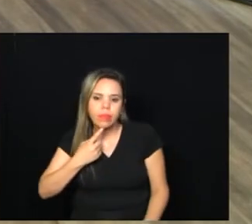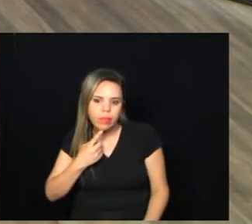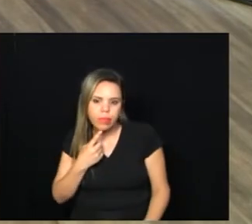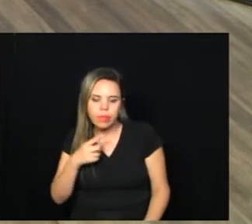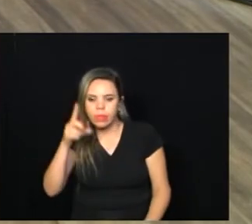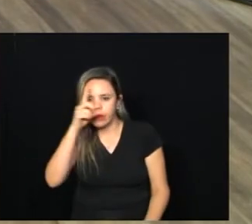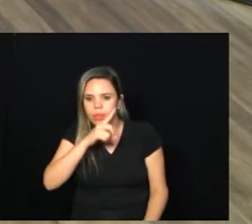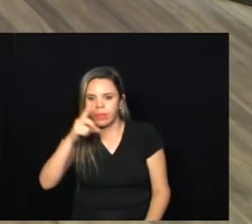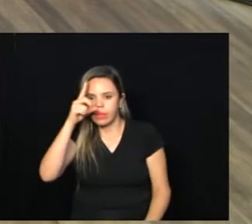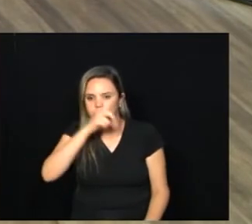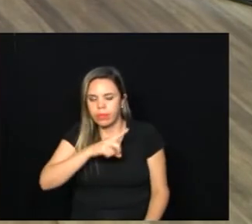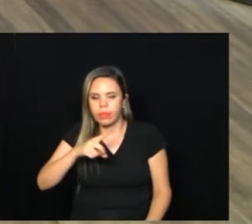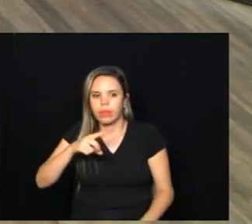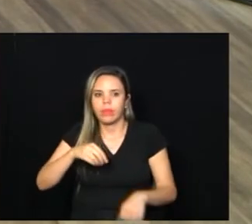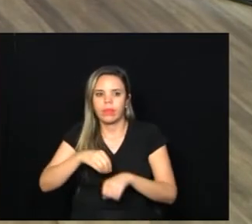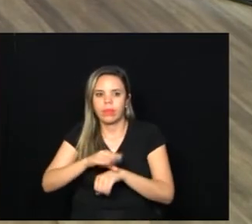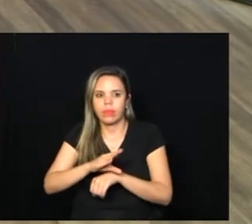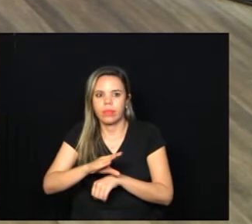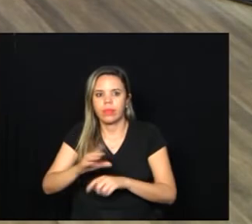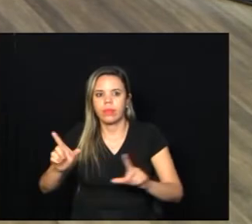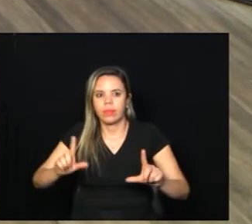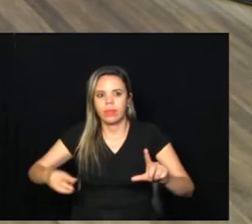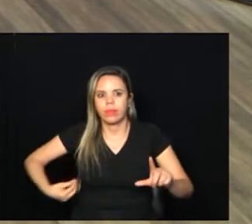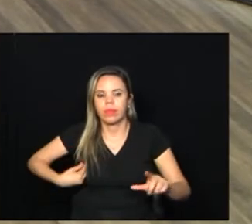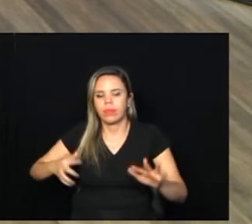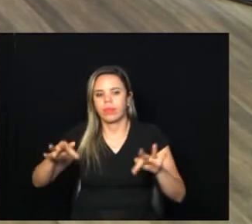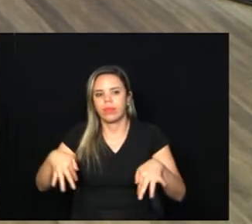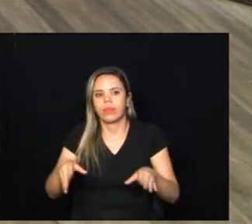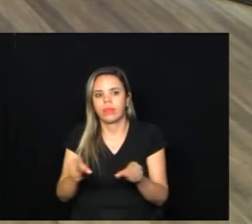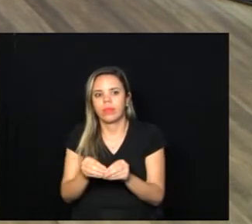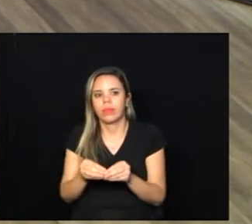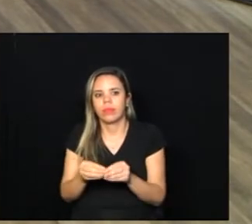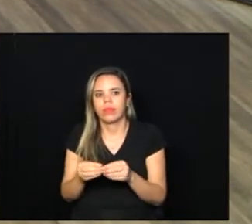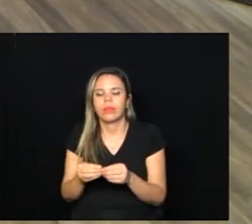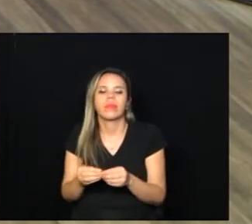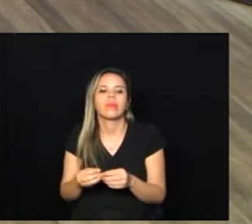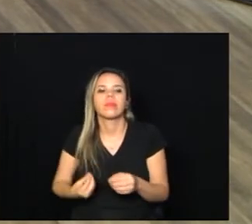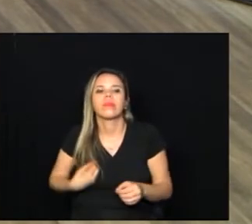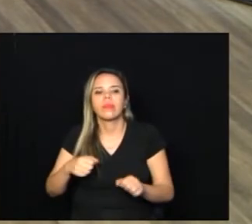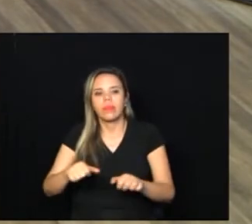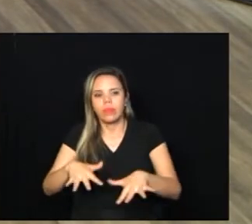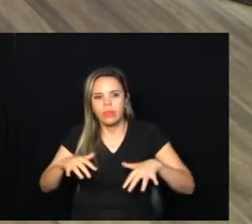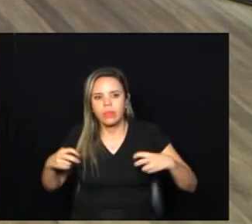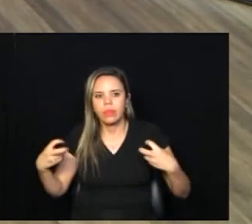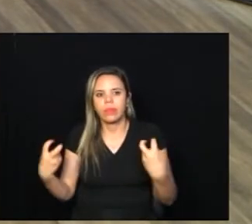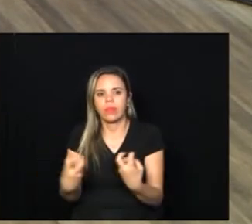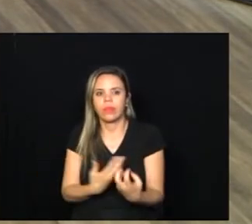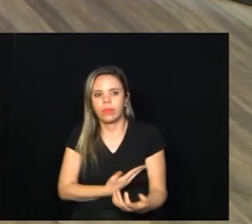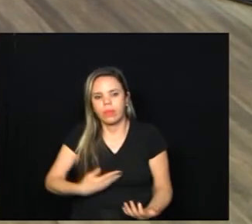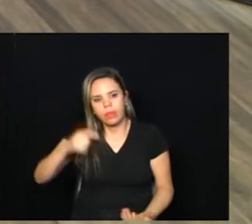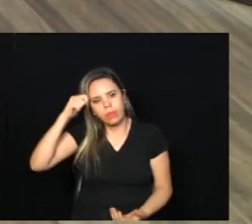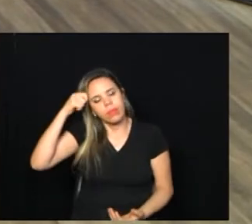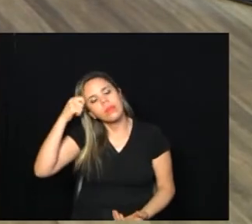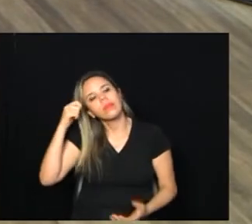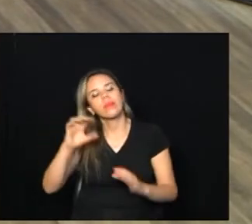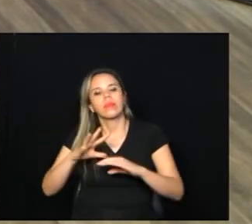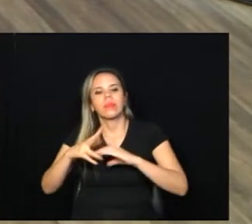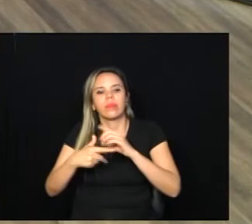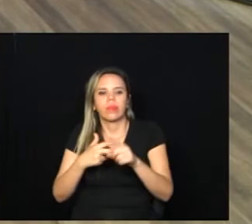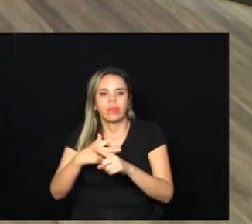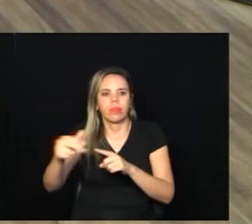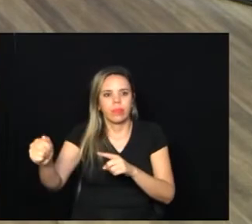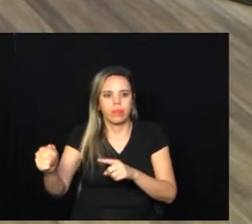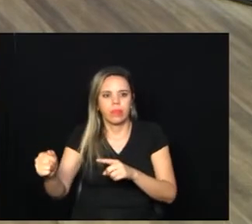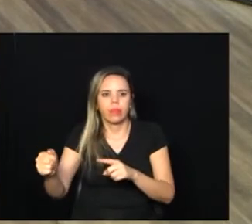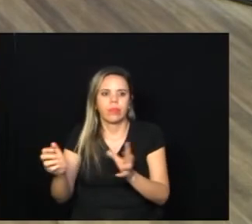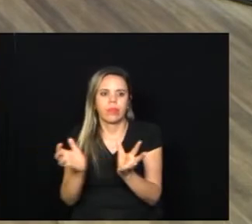no domingo, a transmissão da final também ao vivo, diretamente do estádio Moisés Lucarelli. Copa dos Campeões,